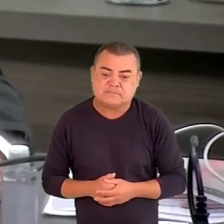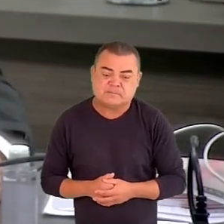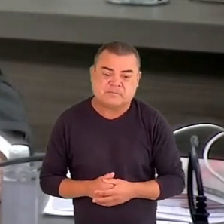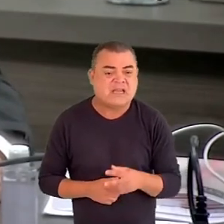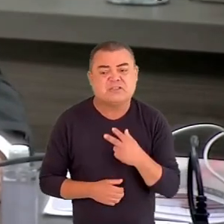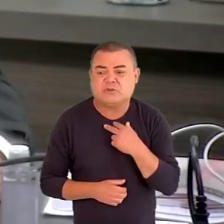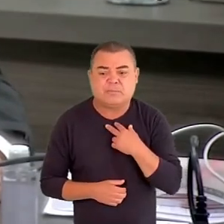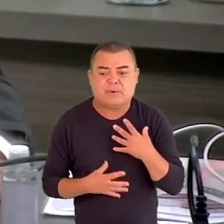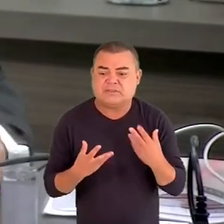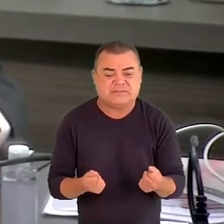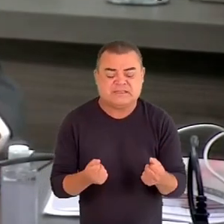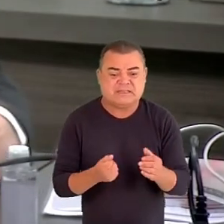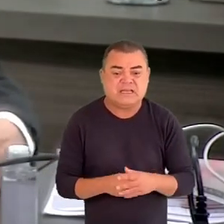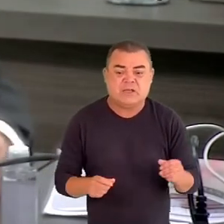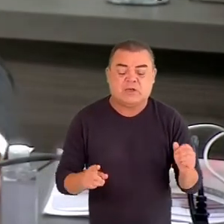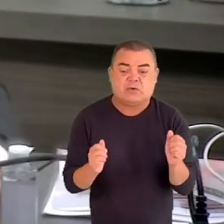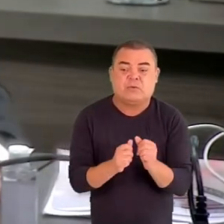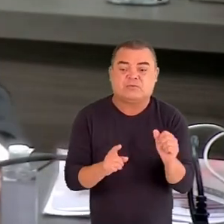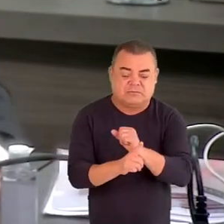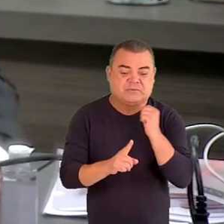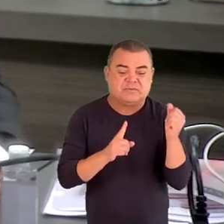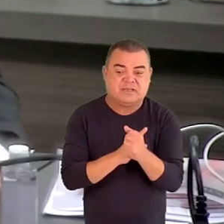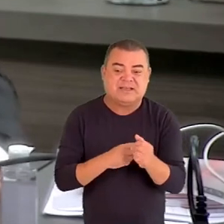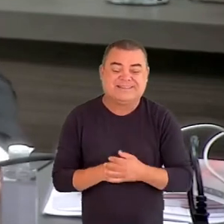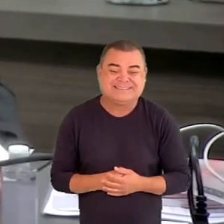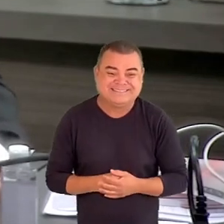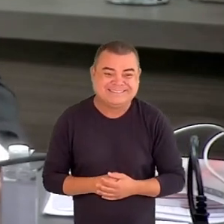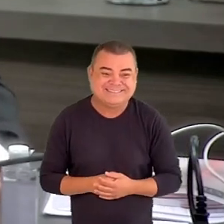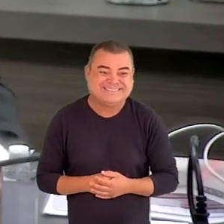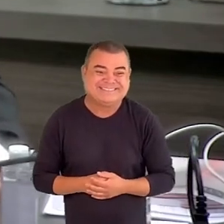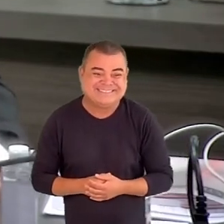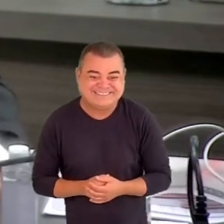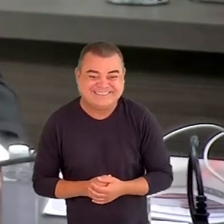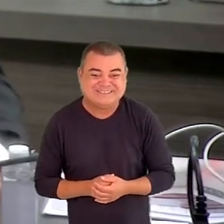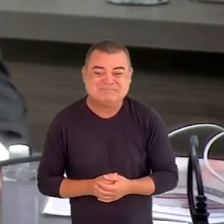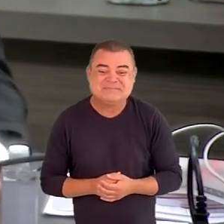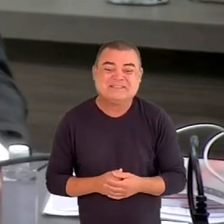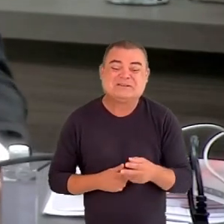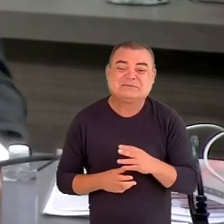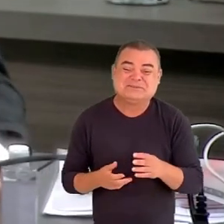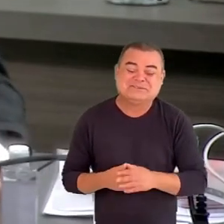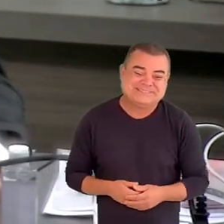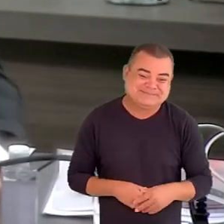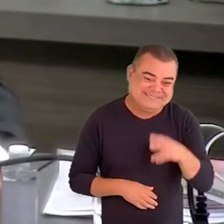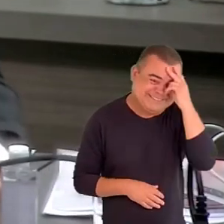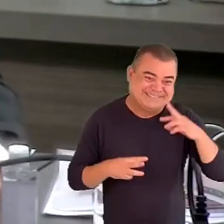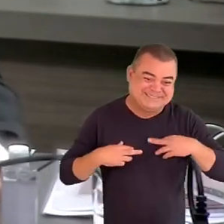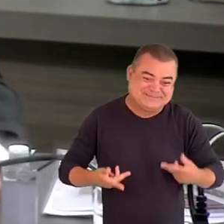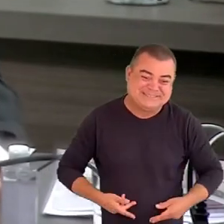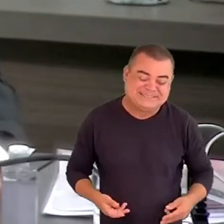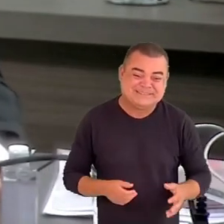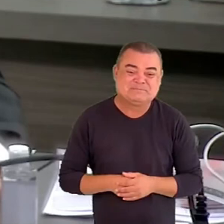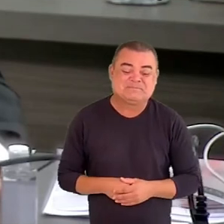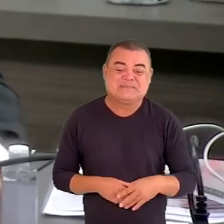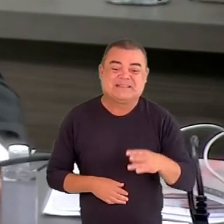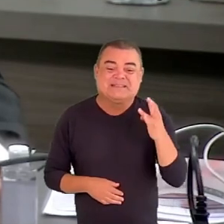pode aceitar como sociedade civilizada, como seres humanos, como esposo, como